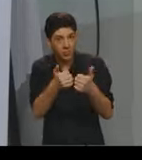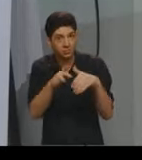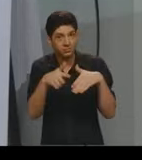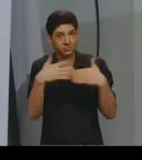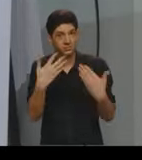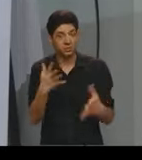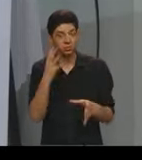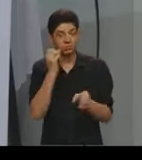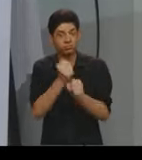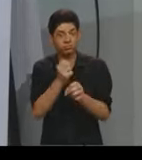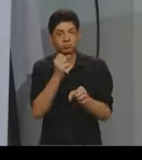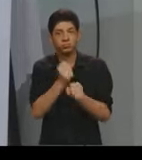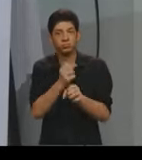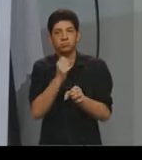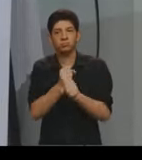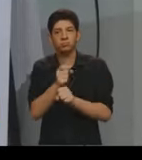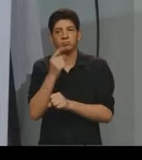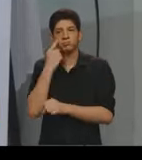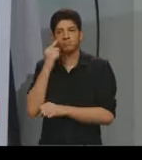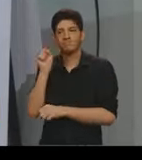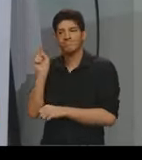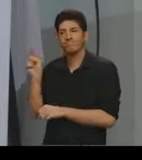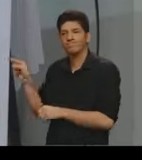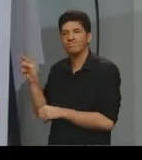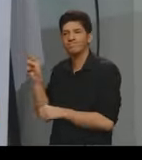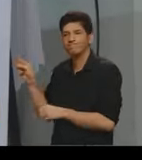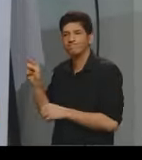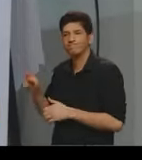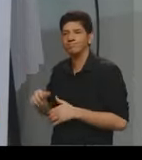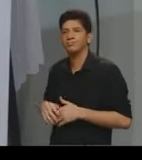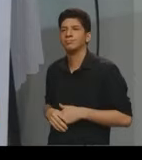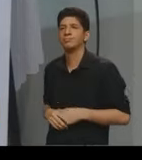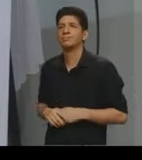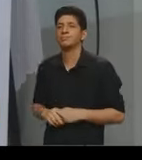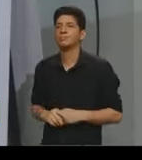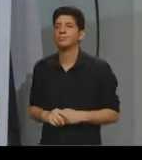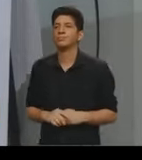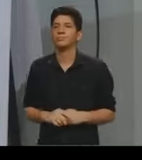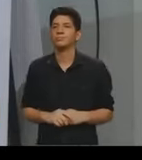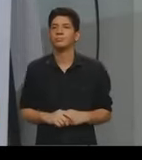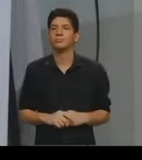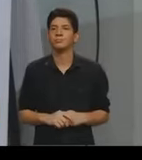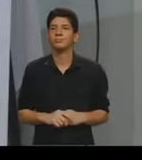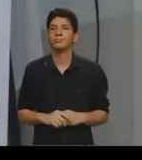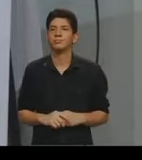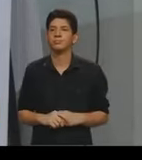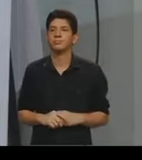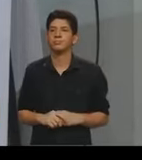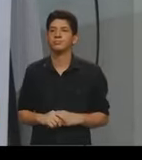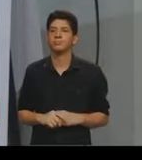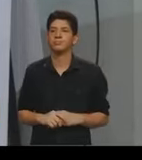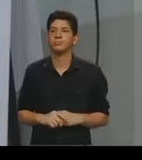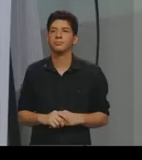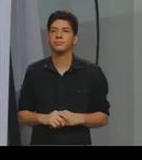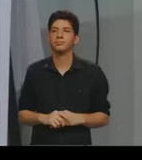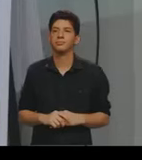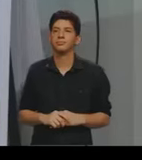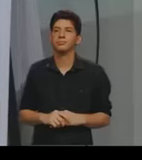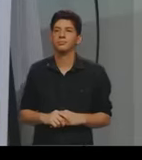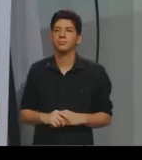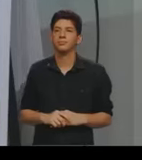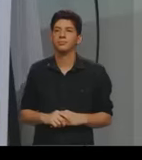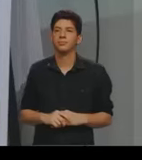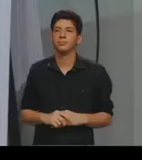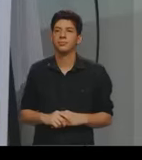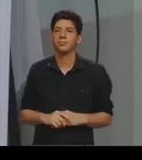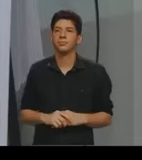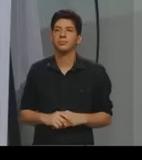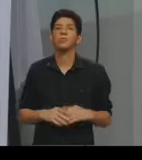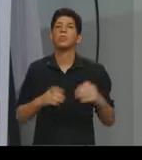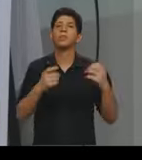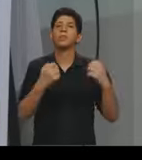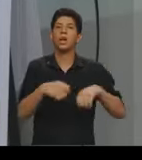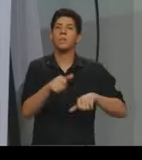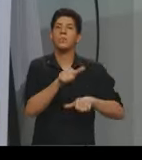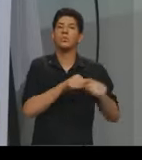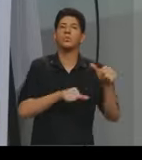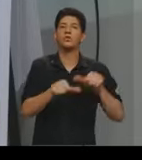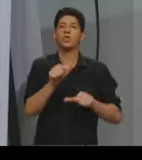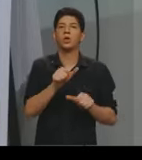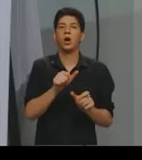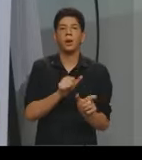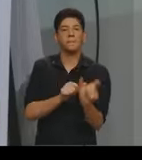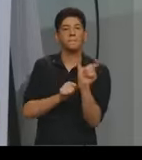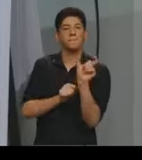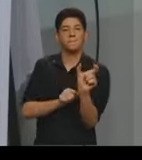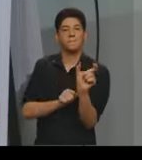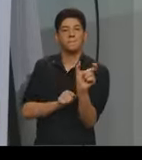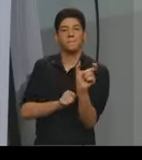Efetuando essa operação aqui, nós podemos, esses números aqui, ó, todos dão para passar para a potência de base